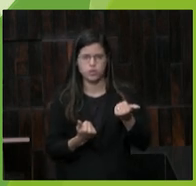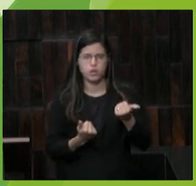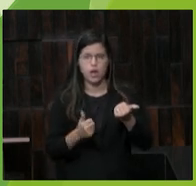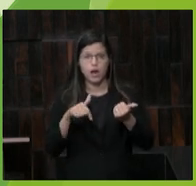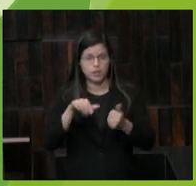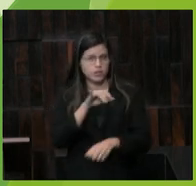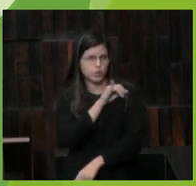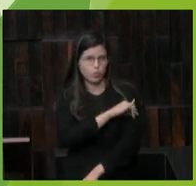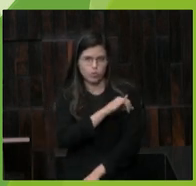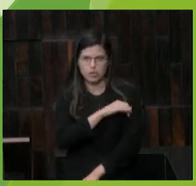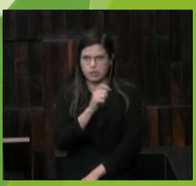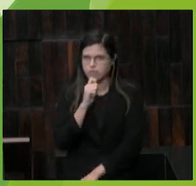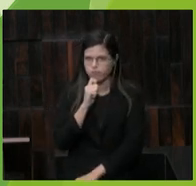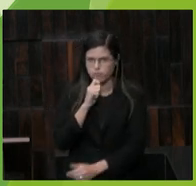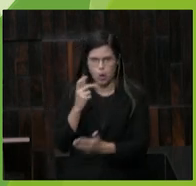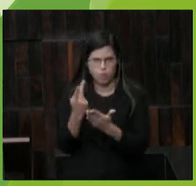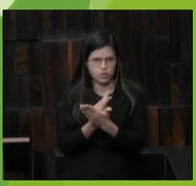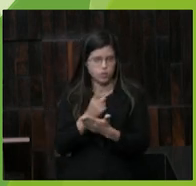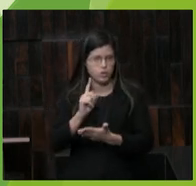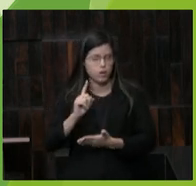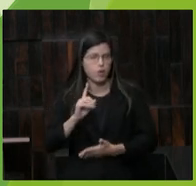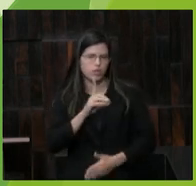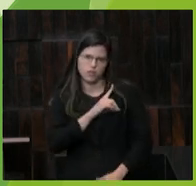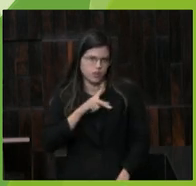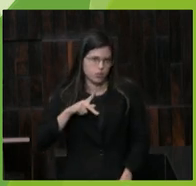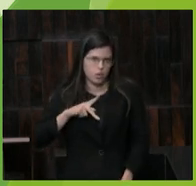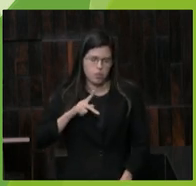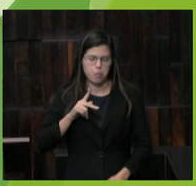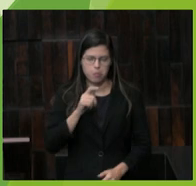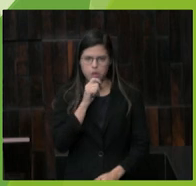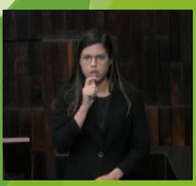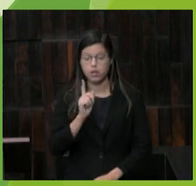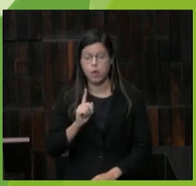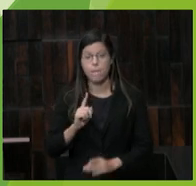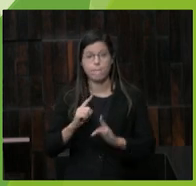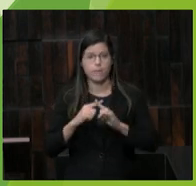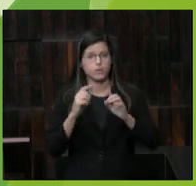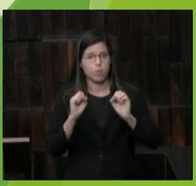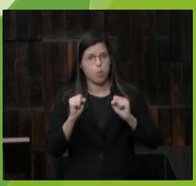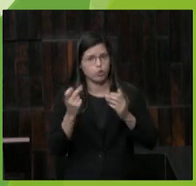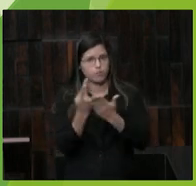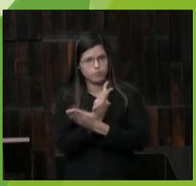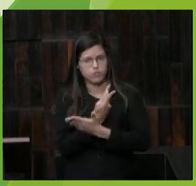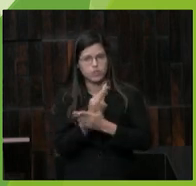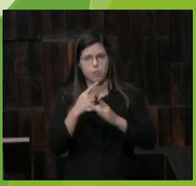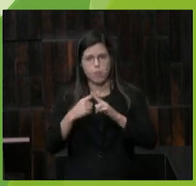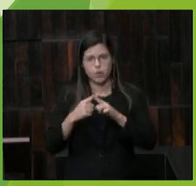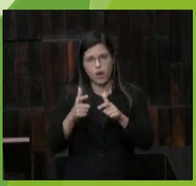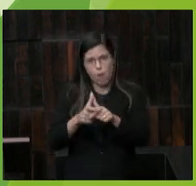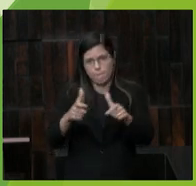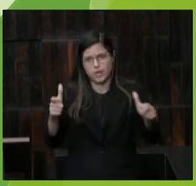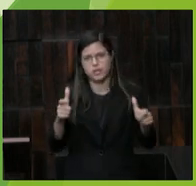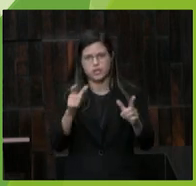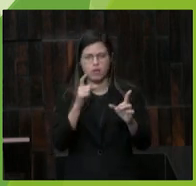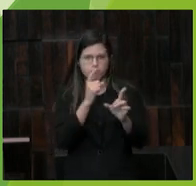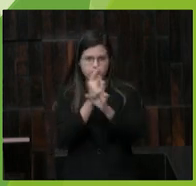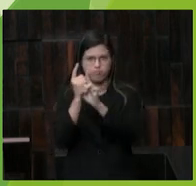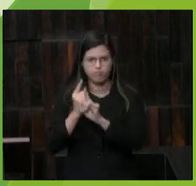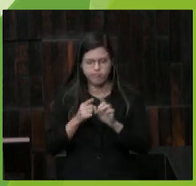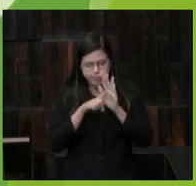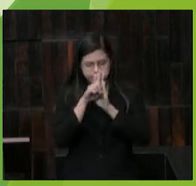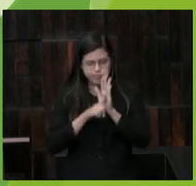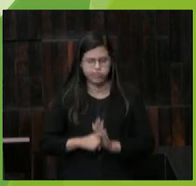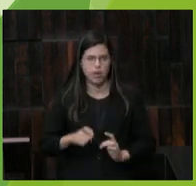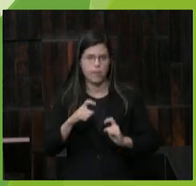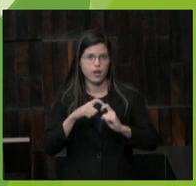não teve nenhum caso, pelo menos na Defensoria Pública, mas eu acho que isso é uma coisa que pode acontecer, até por conta do aumento de diagnósticos. Muitas pessoas que têm